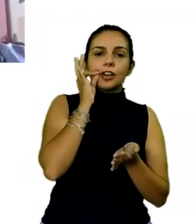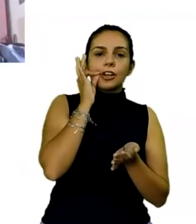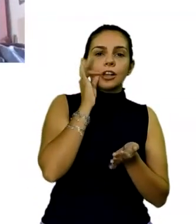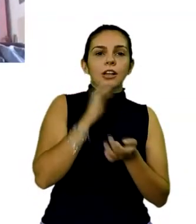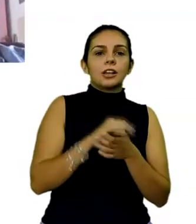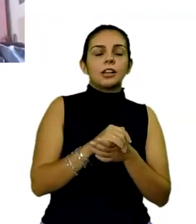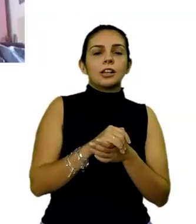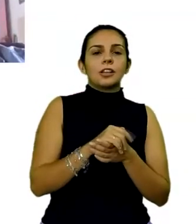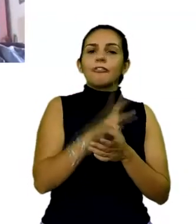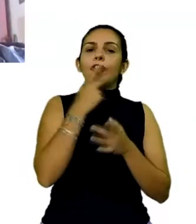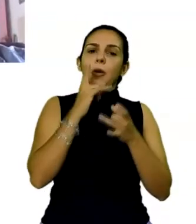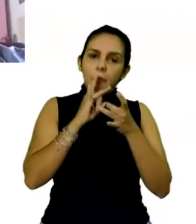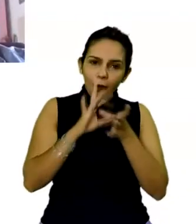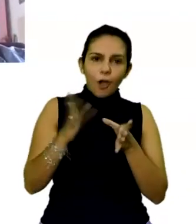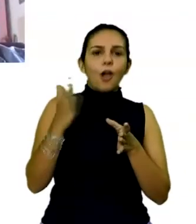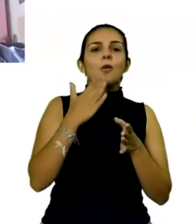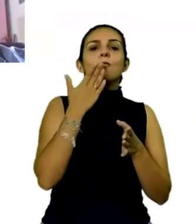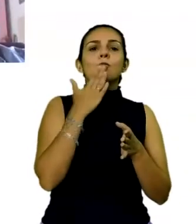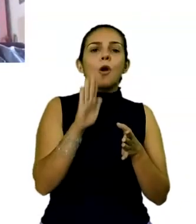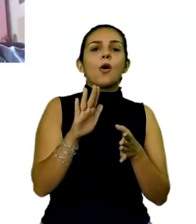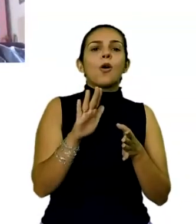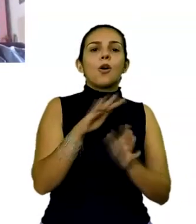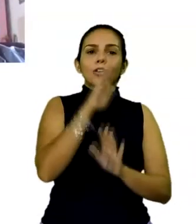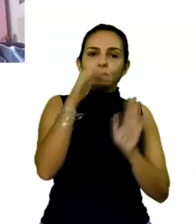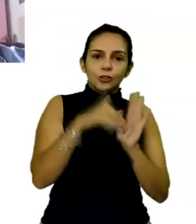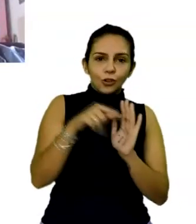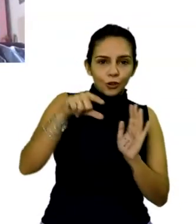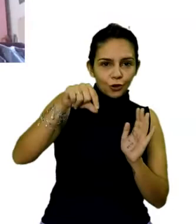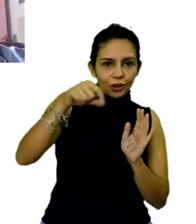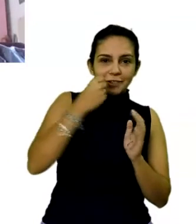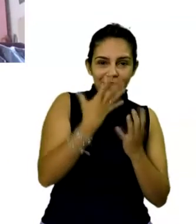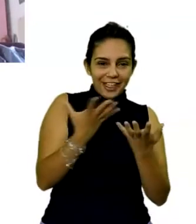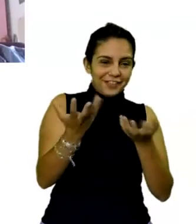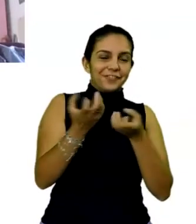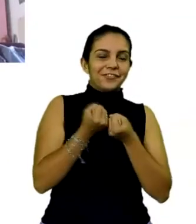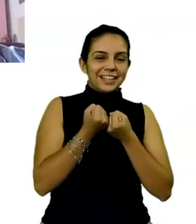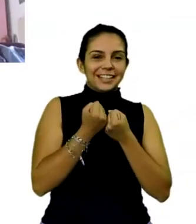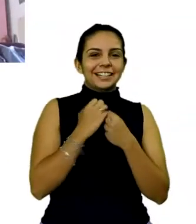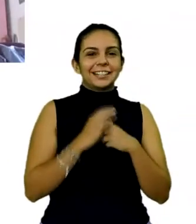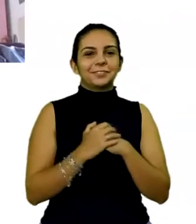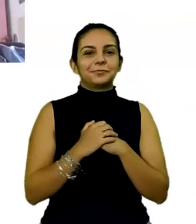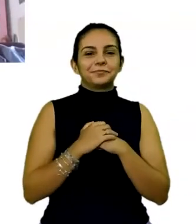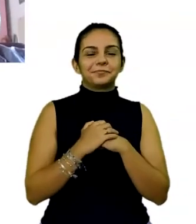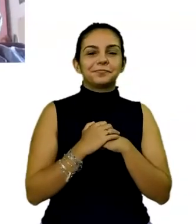Ela falou, não, pode falar qual é, toda gota será bem-vinda.